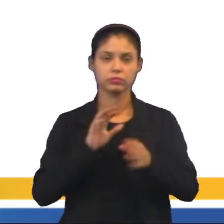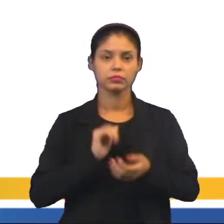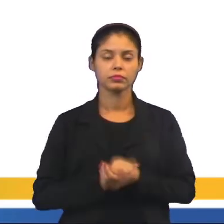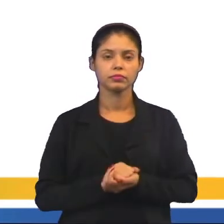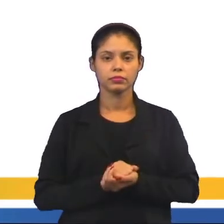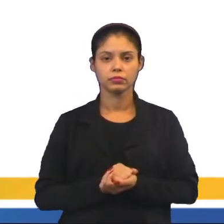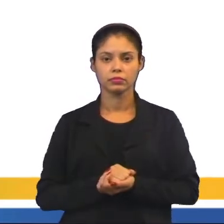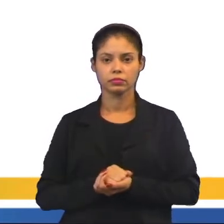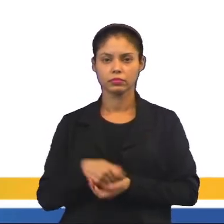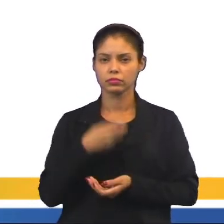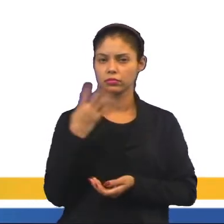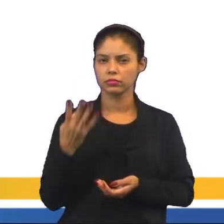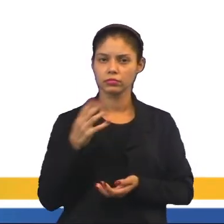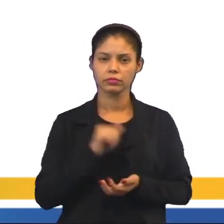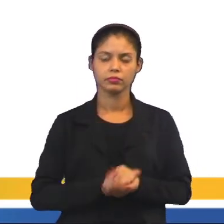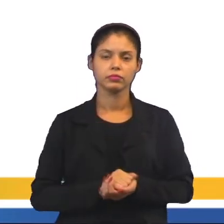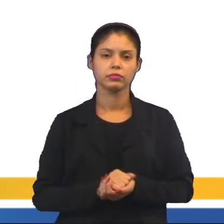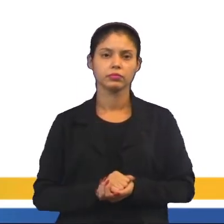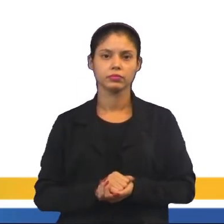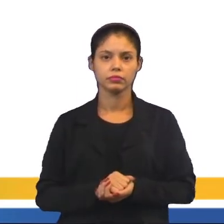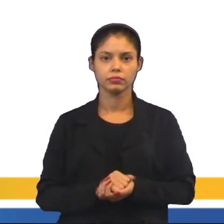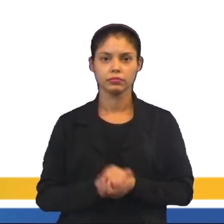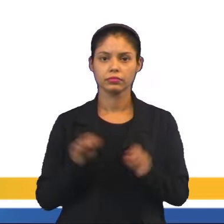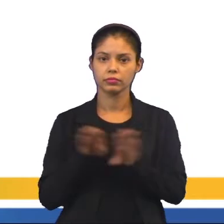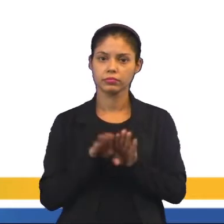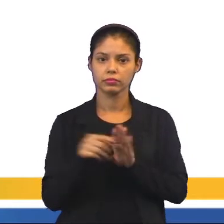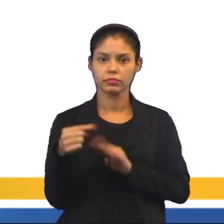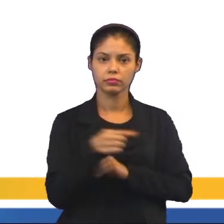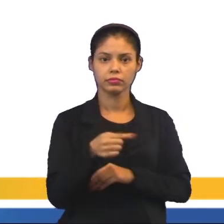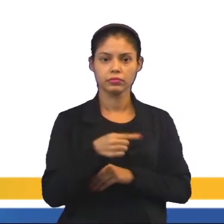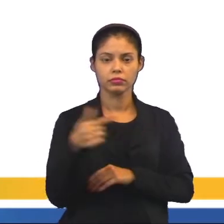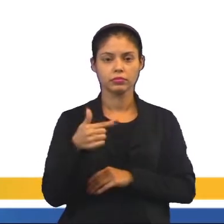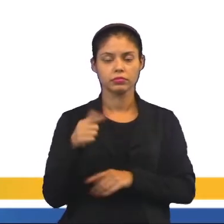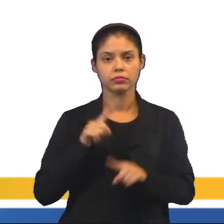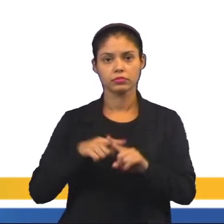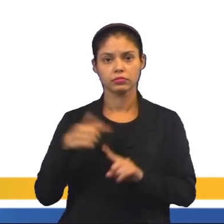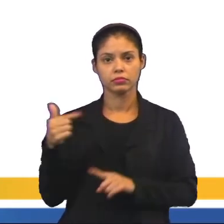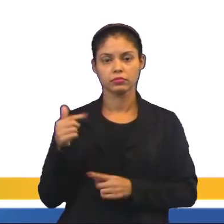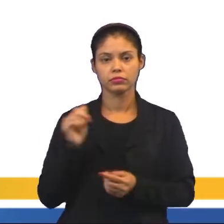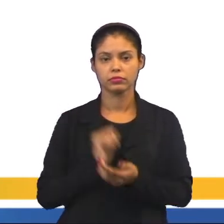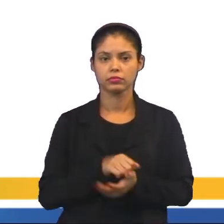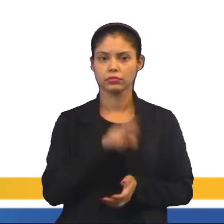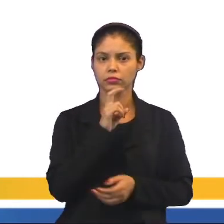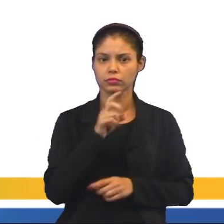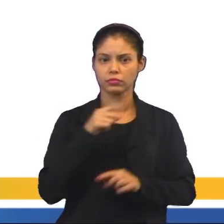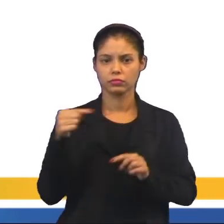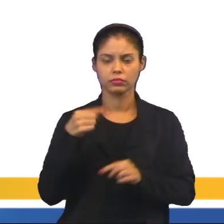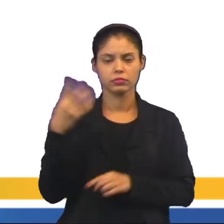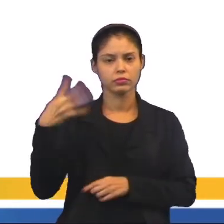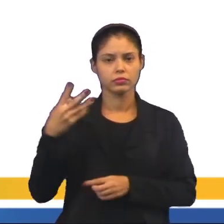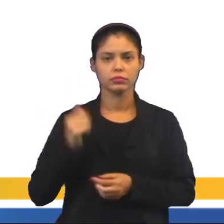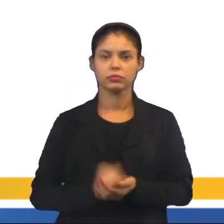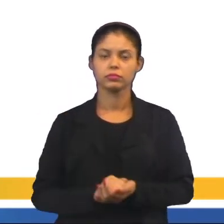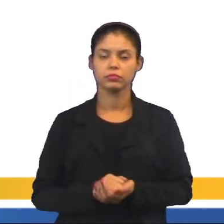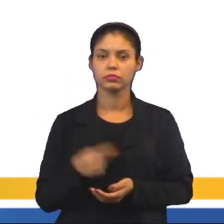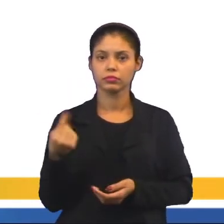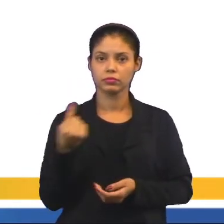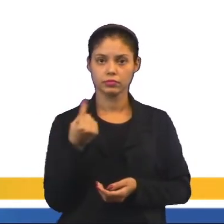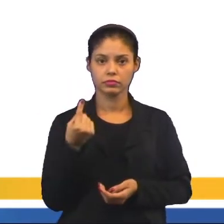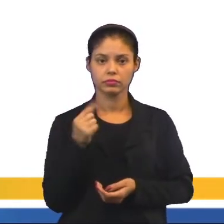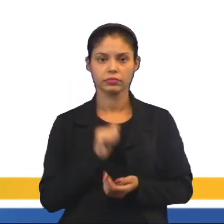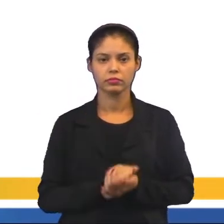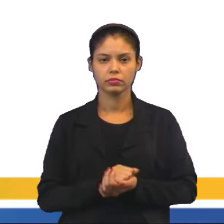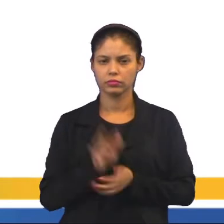dá? Menos 2 vezes 2, menos 4. 5 menos 4, igual a 1. Observa